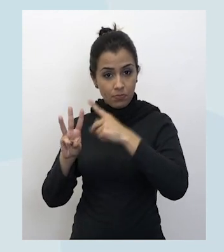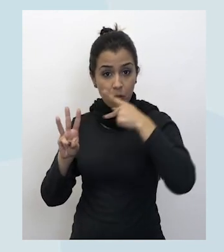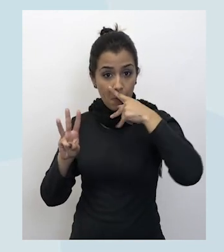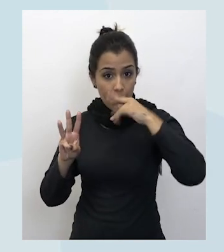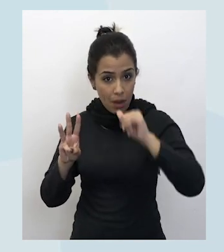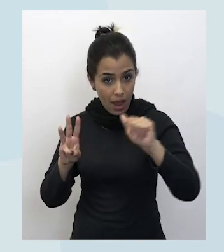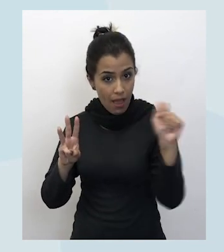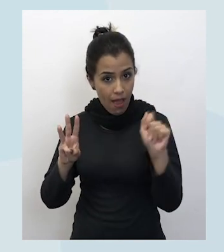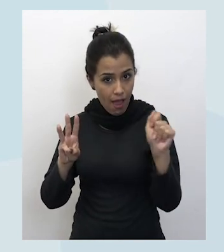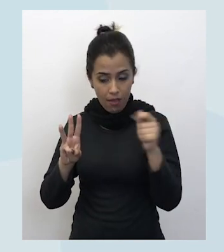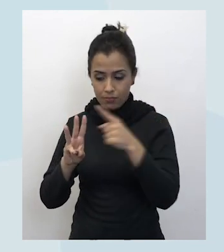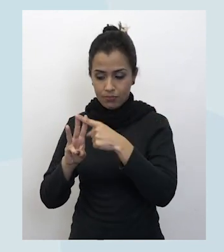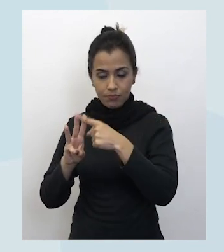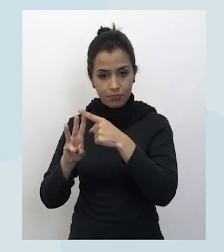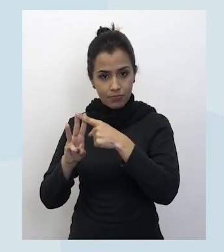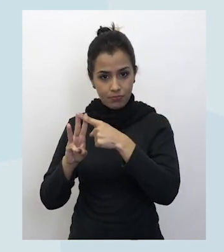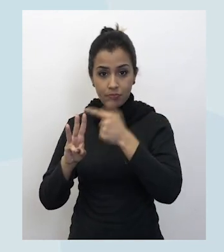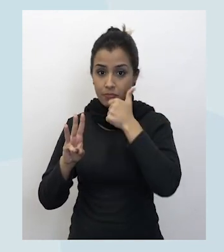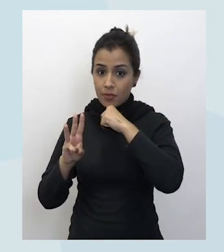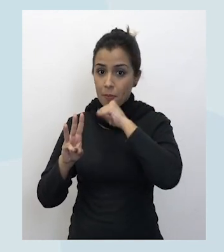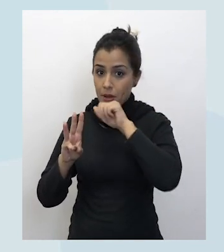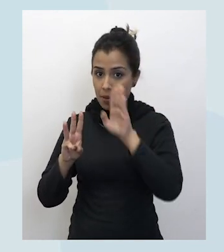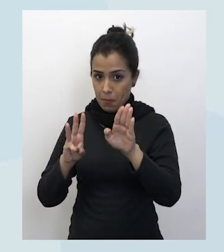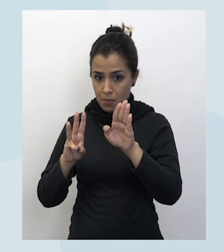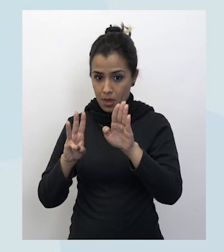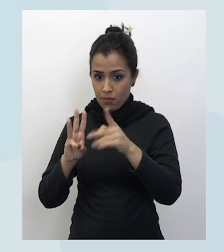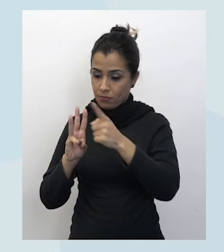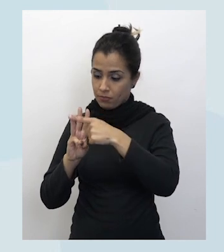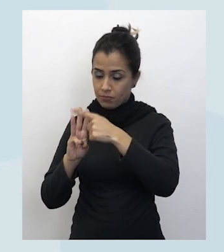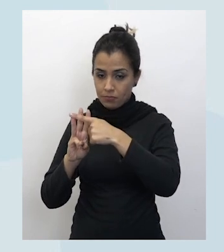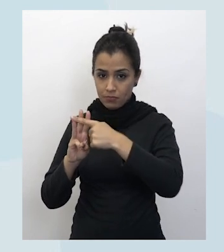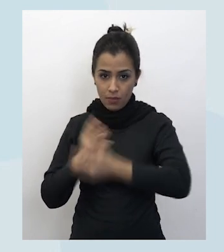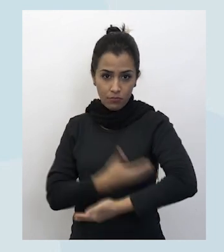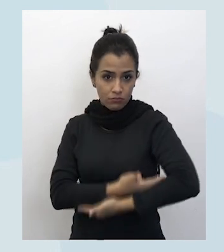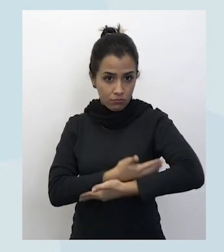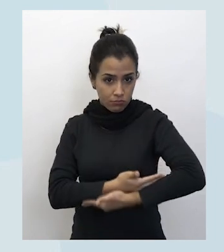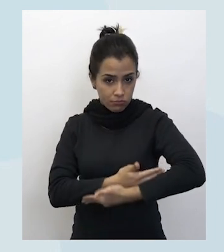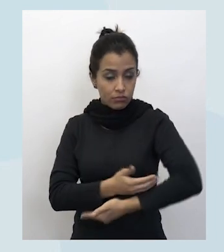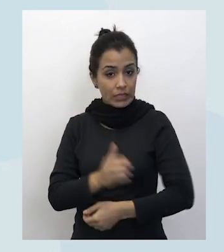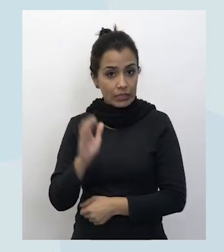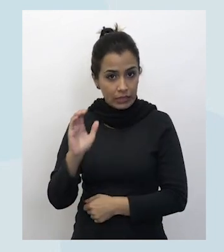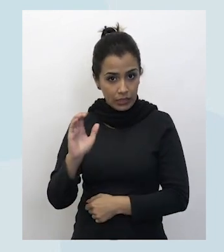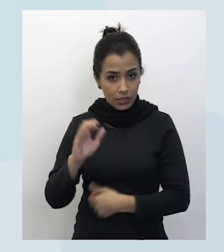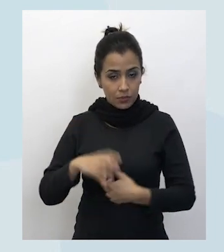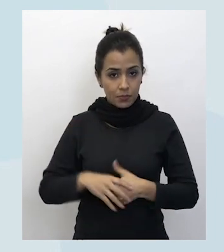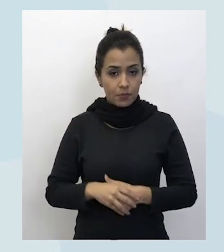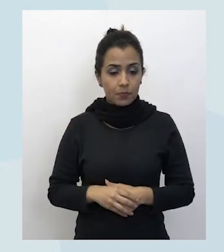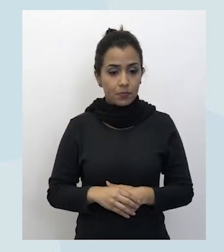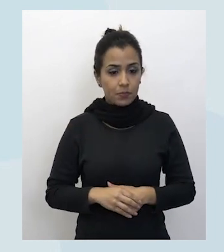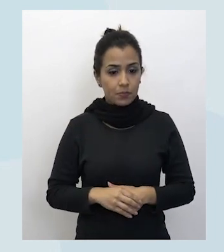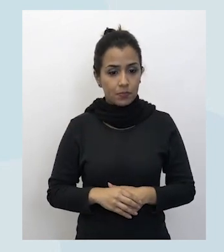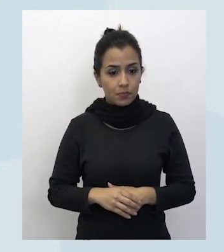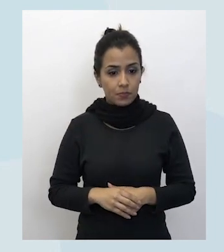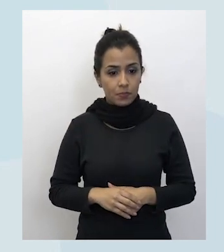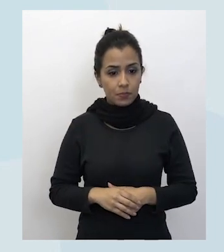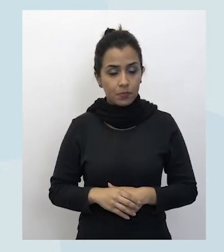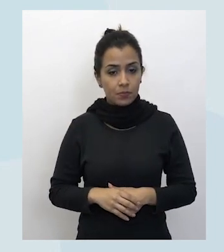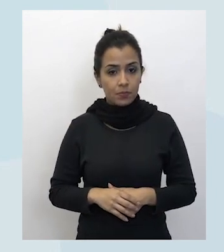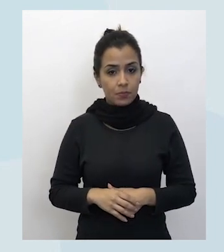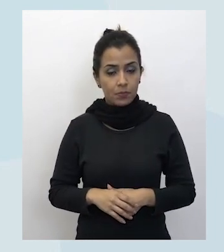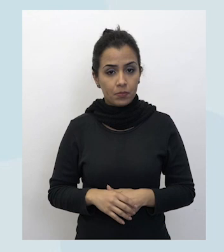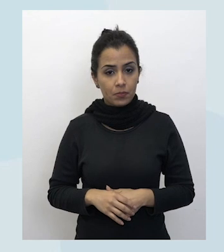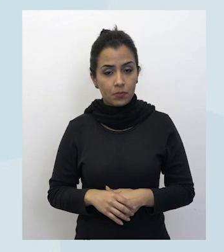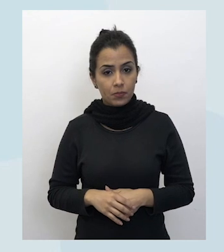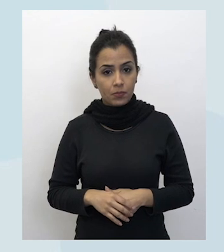A amostra da mãe é a amostra B. E a amostra da criança é a amostra C. Tudo bem? Aí o que